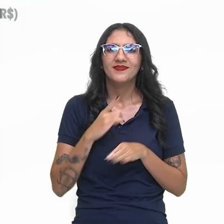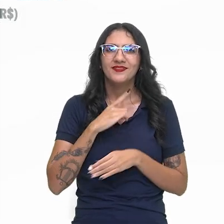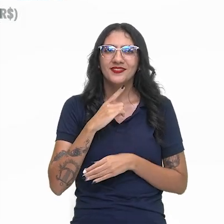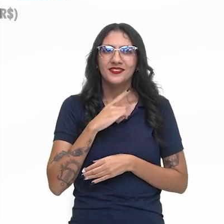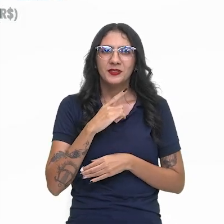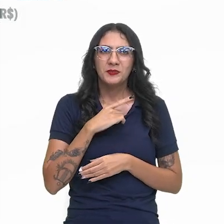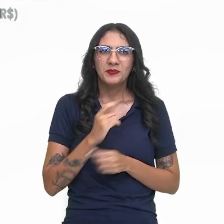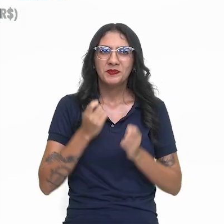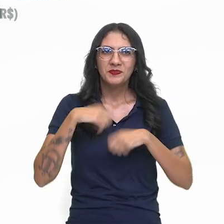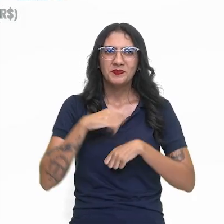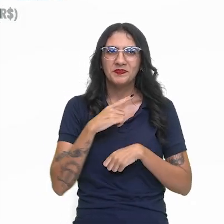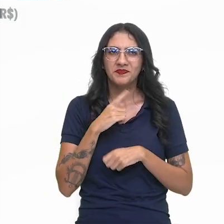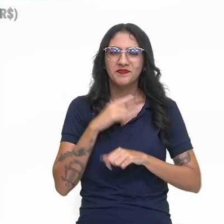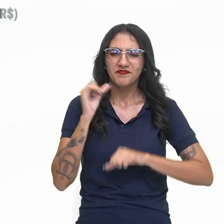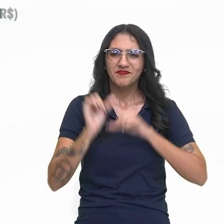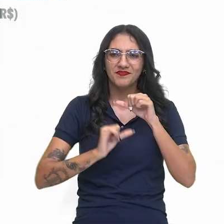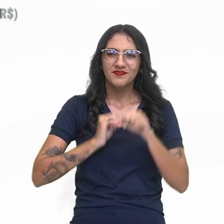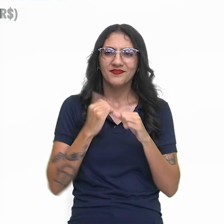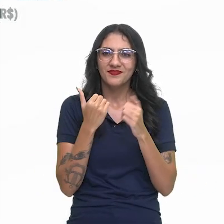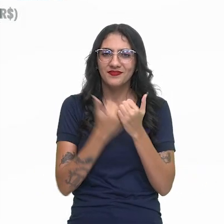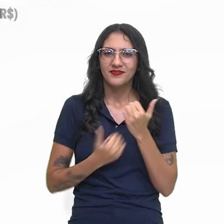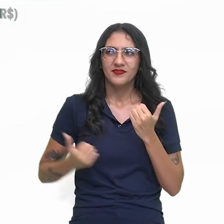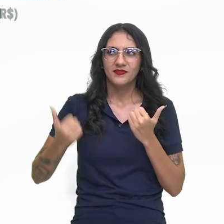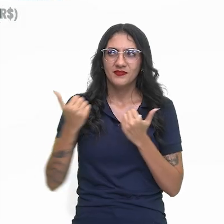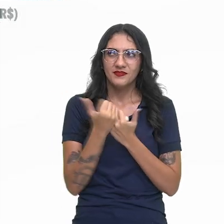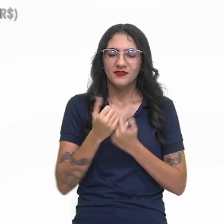Cruzado, de 1986 a